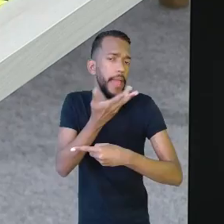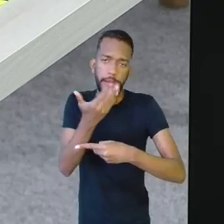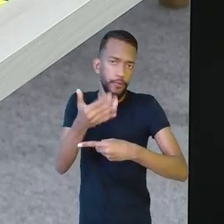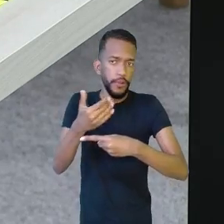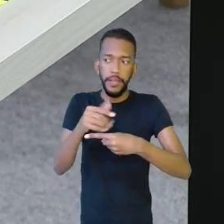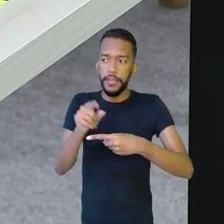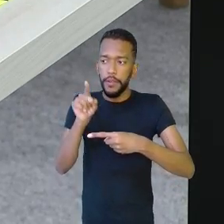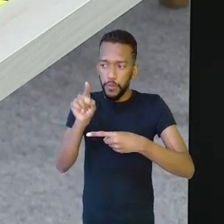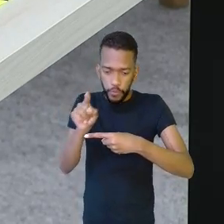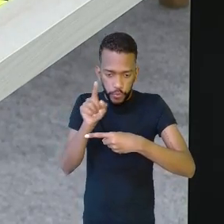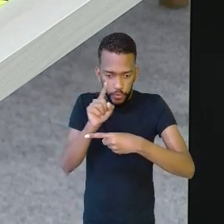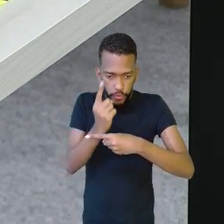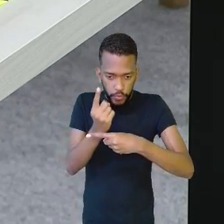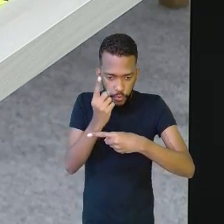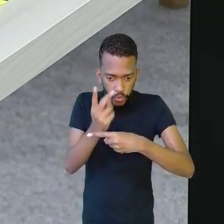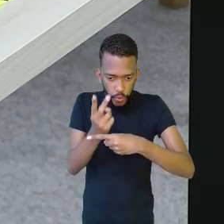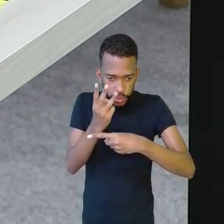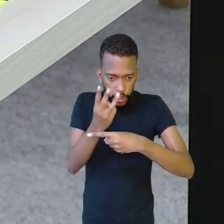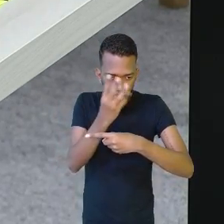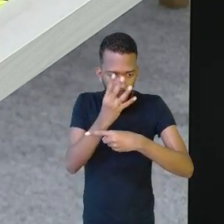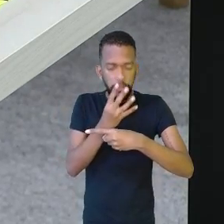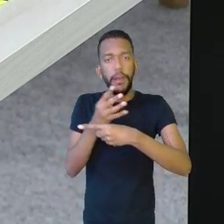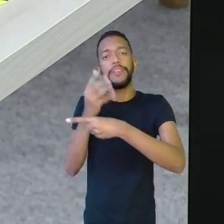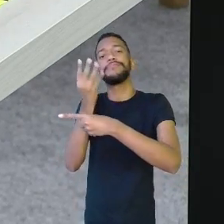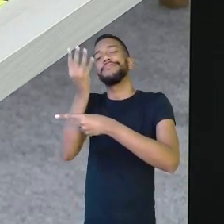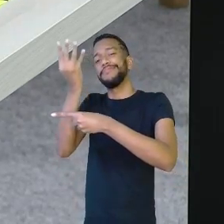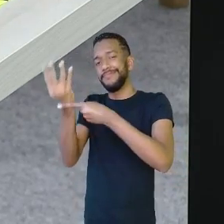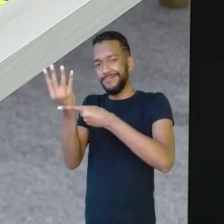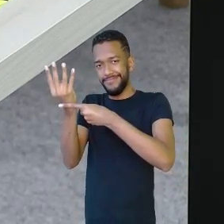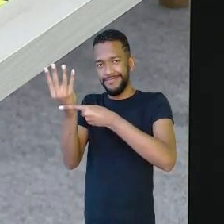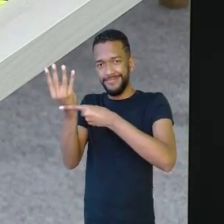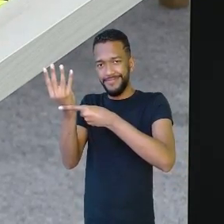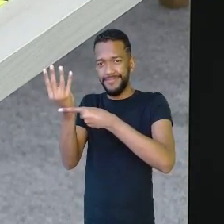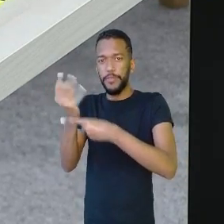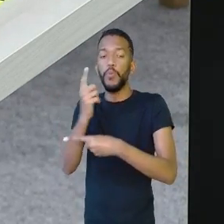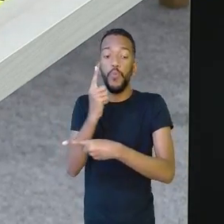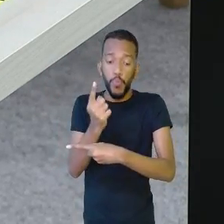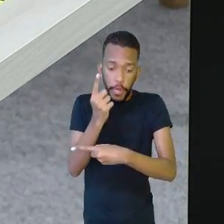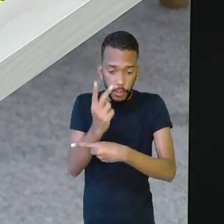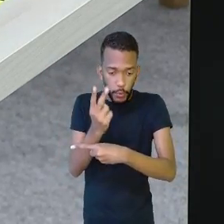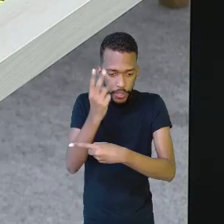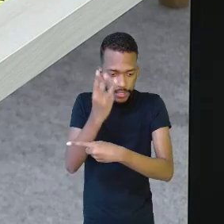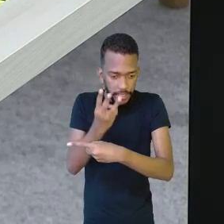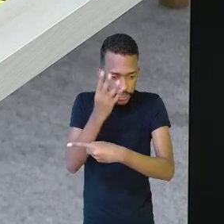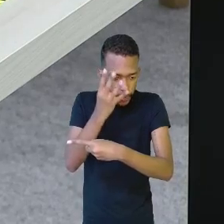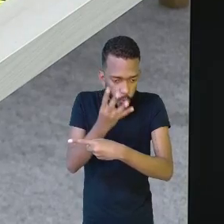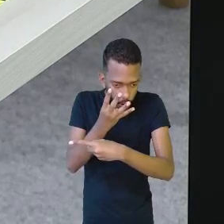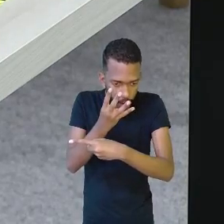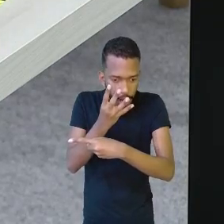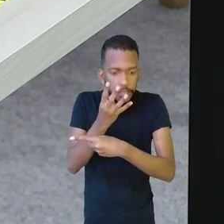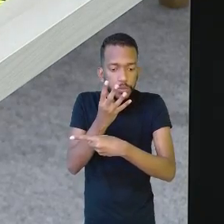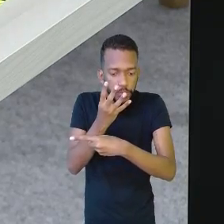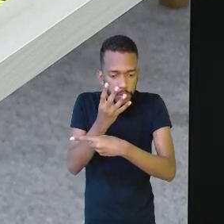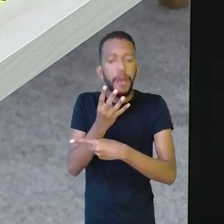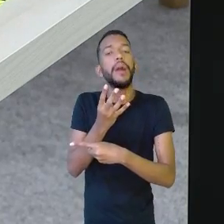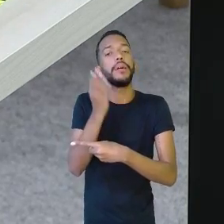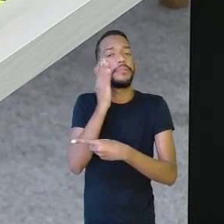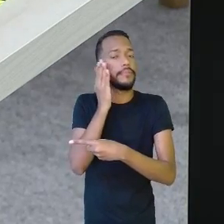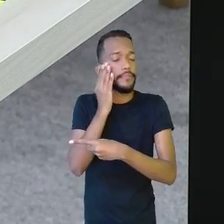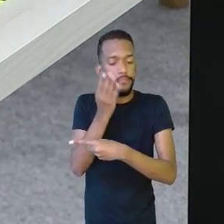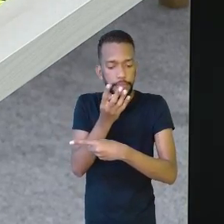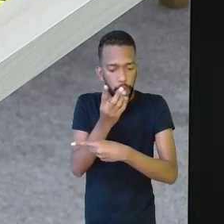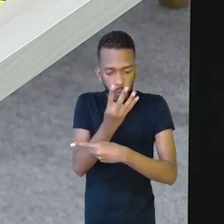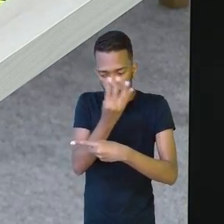vou representar no numerador. Olha só, 1, 2, 3, 4, representei